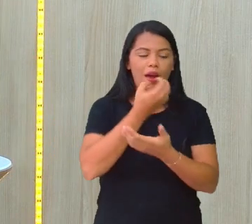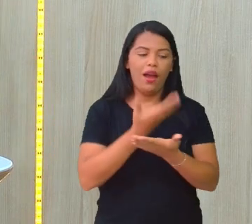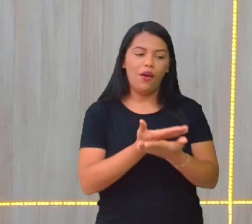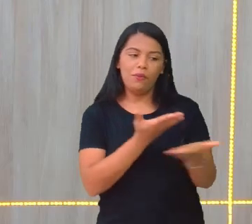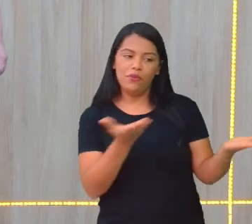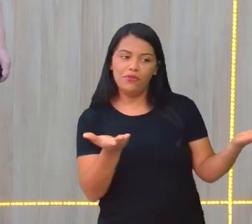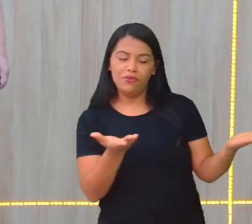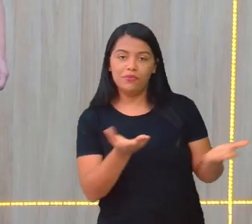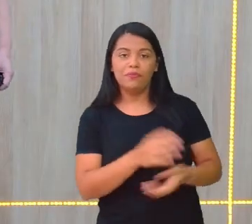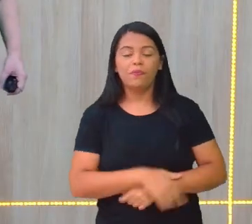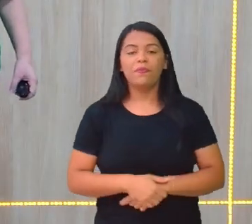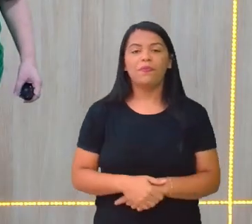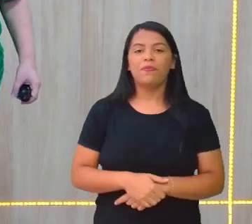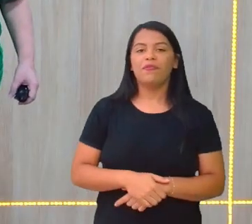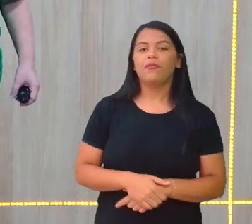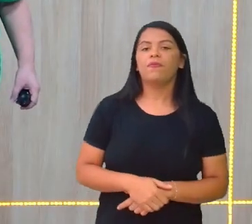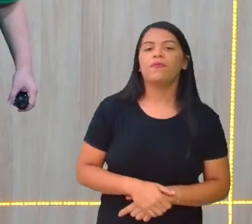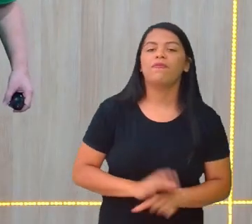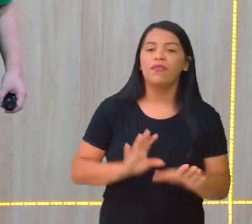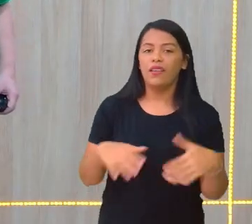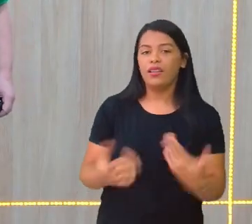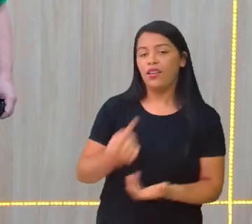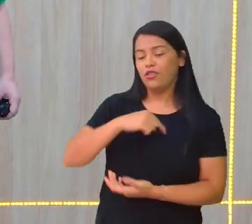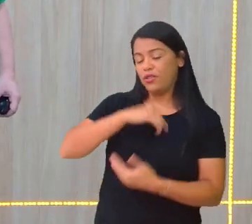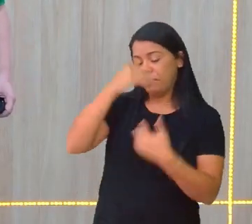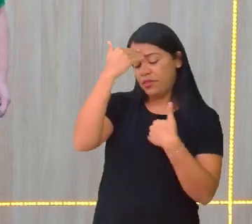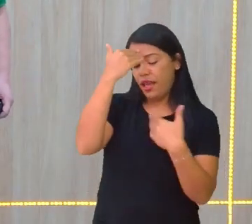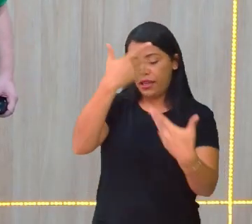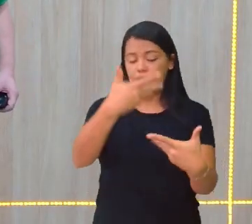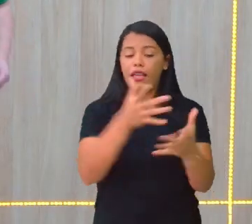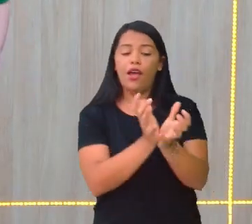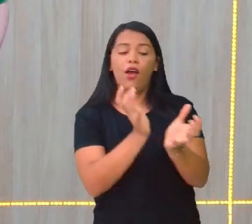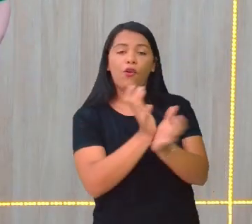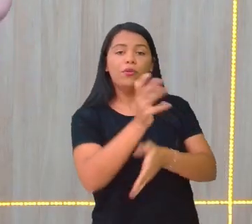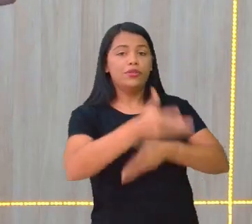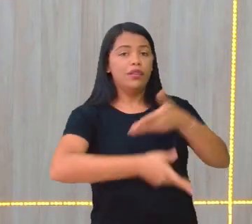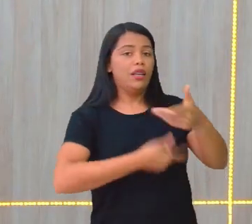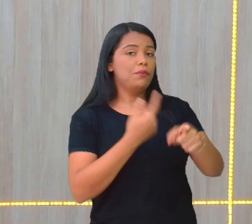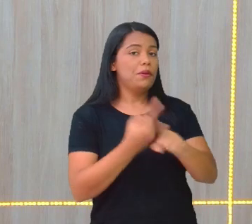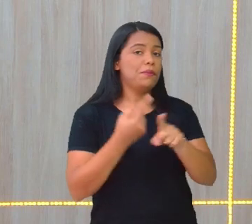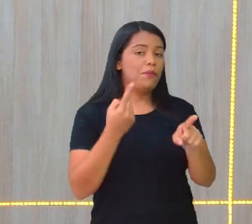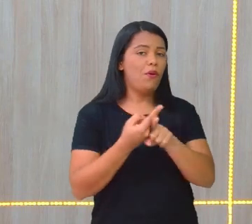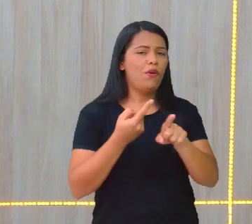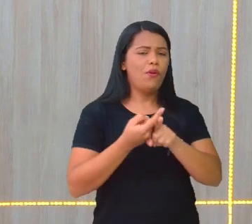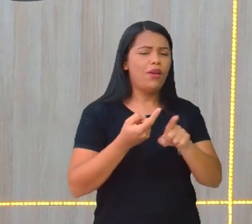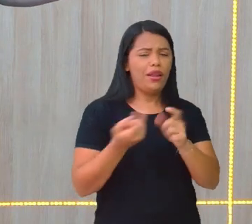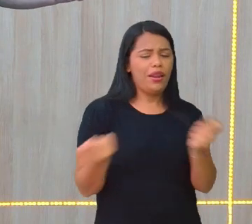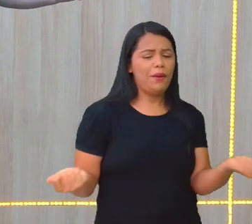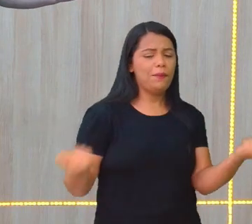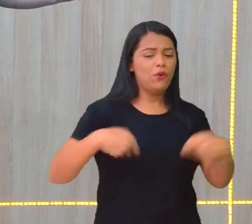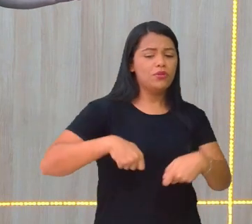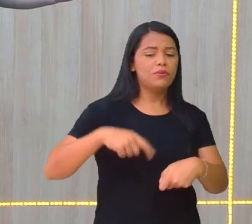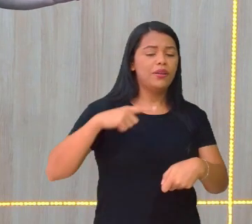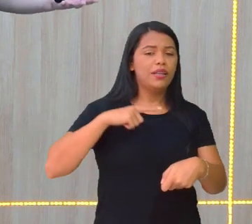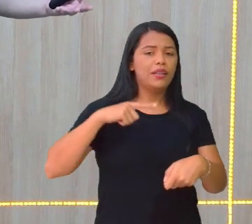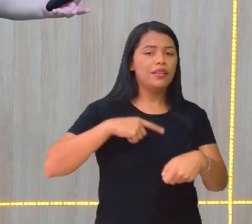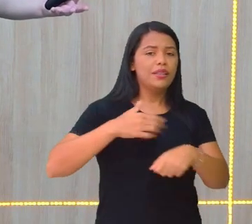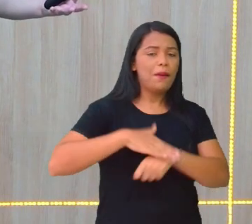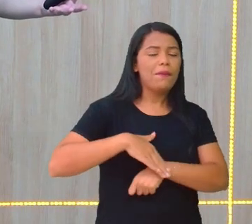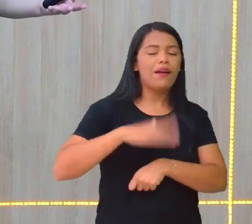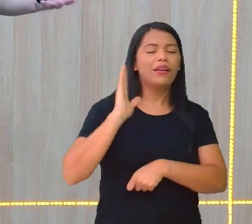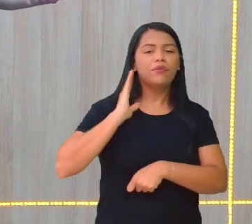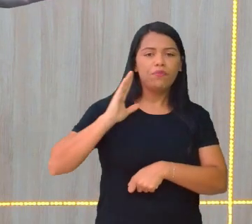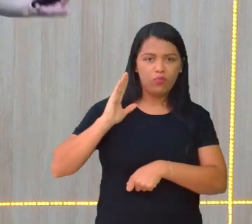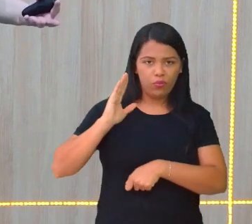professora. Pois é, nós temos que agradecer também a equipe de Libras. Por quê? Porque permite uma